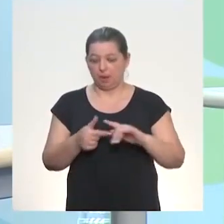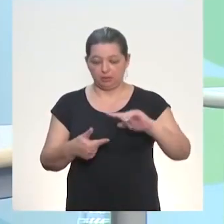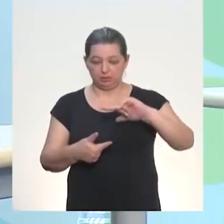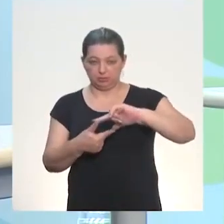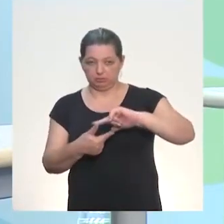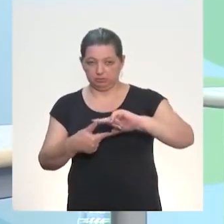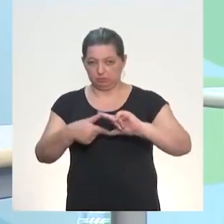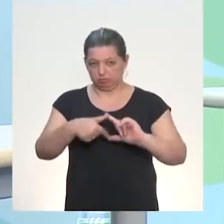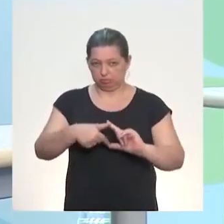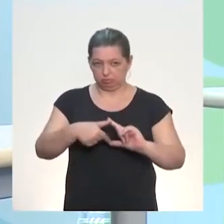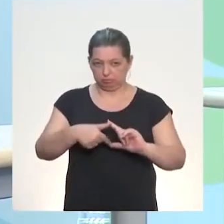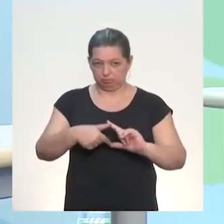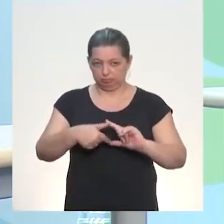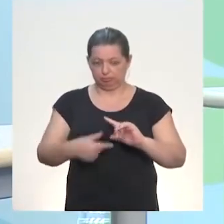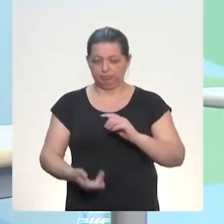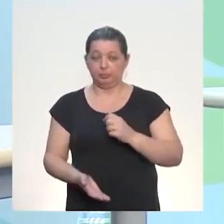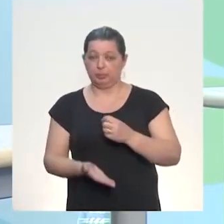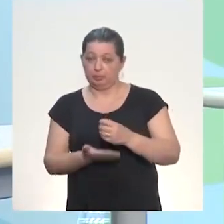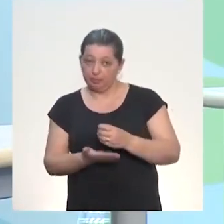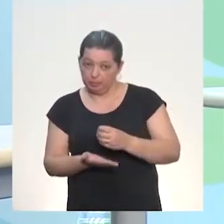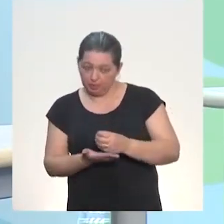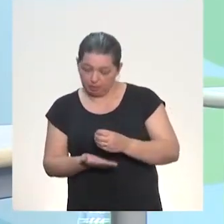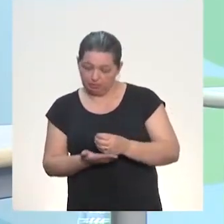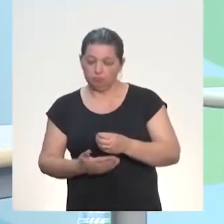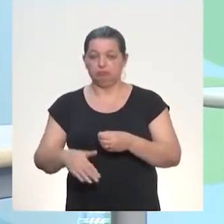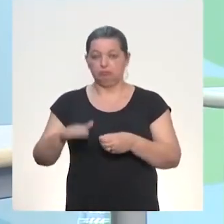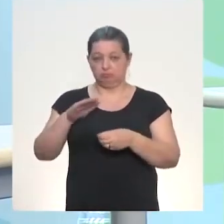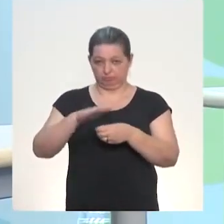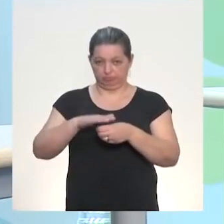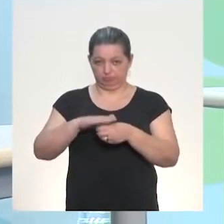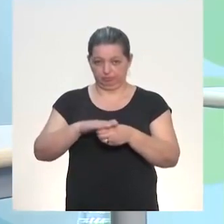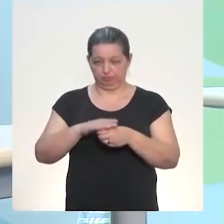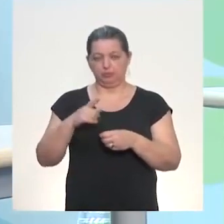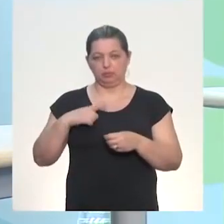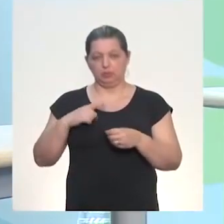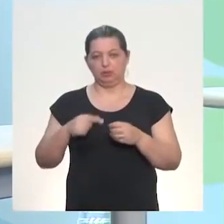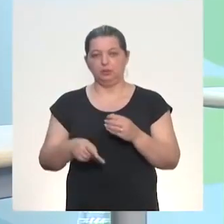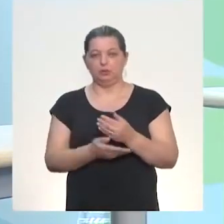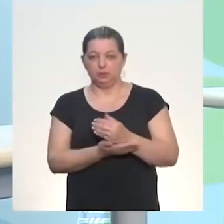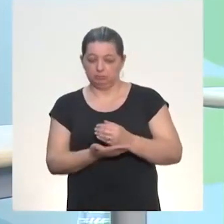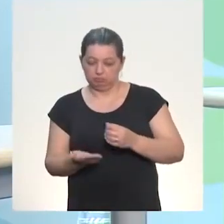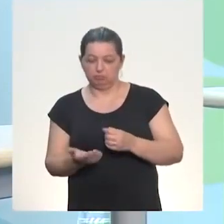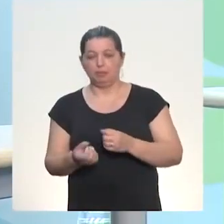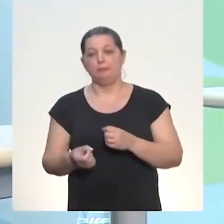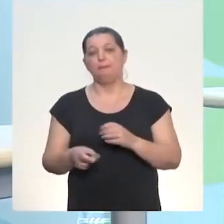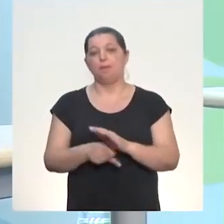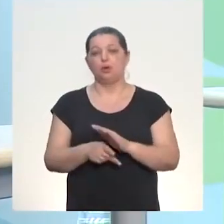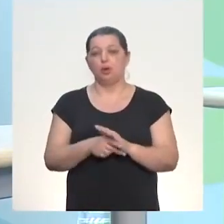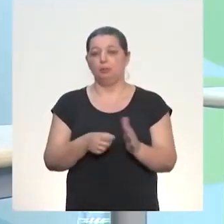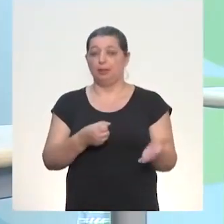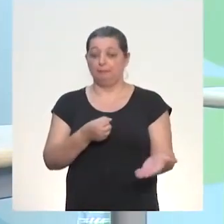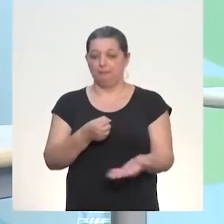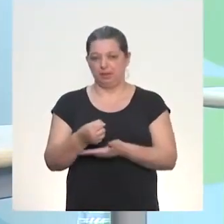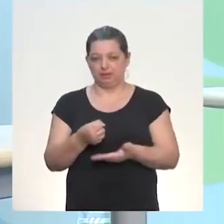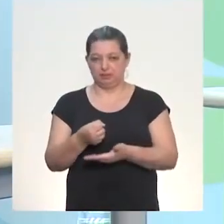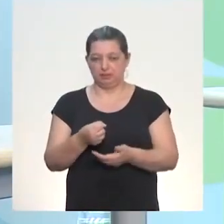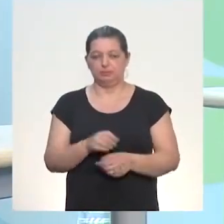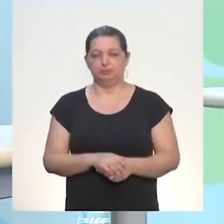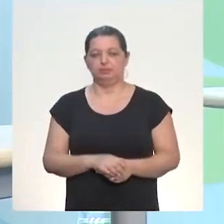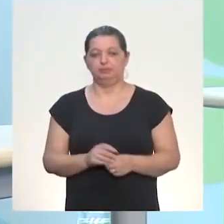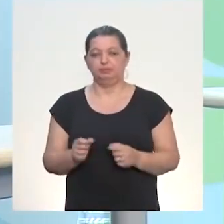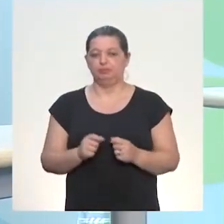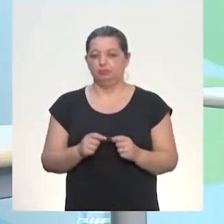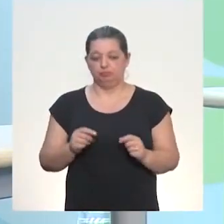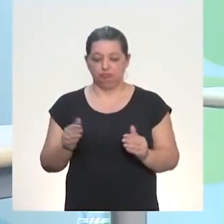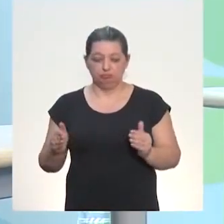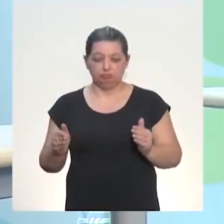a base de cima e a base de baixo, né? As duas bases. Então, esse está apoiado assim, ó. Base e base. E o restante é face lateral, tudo